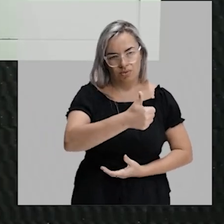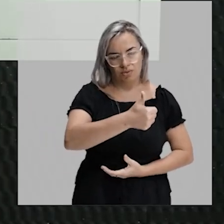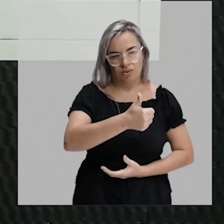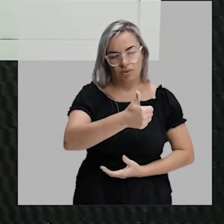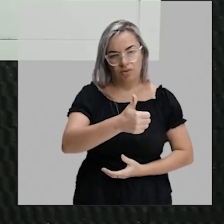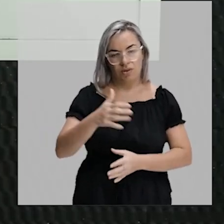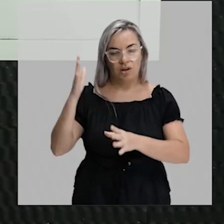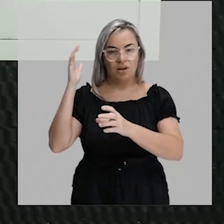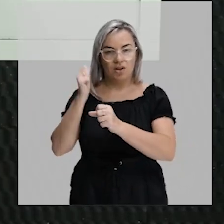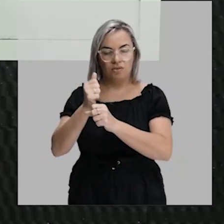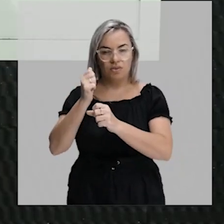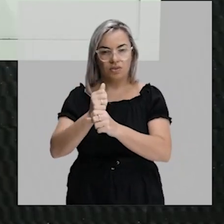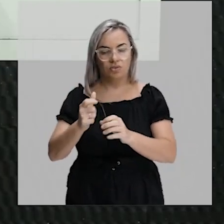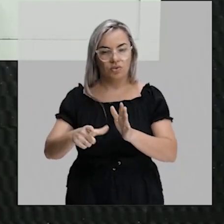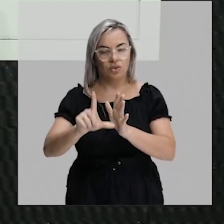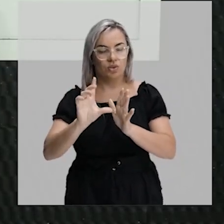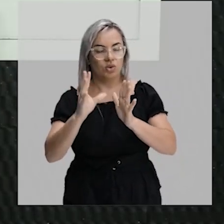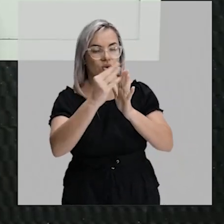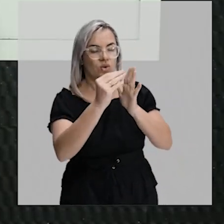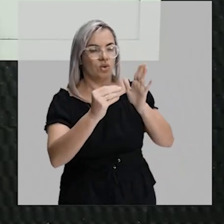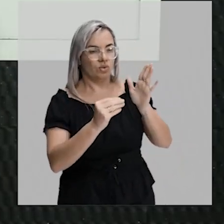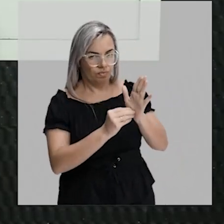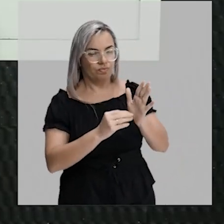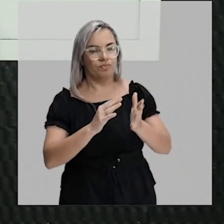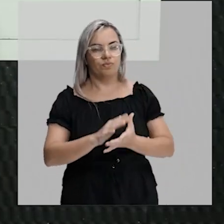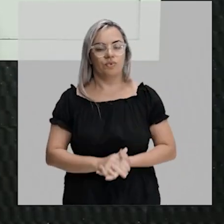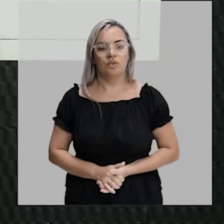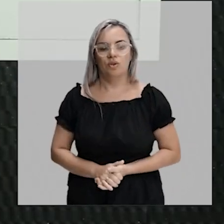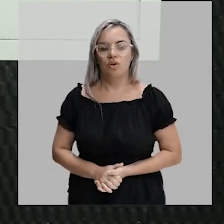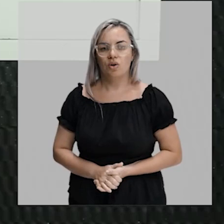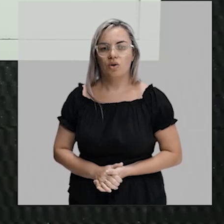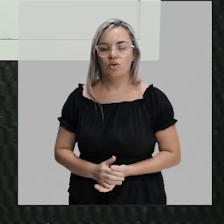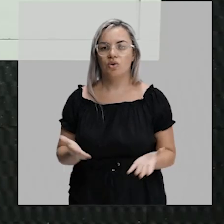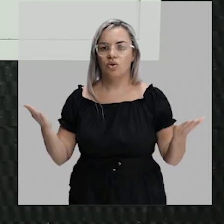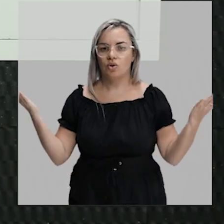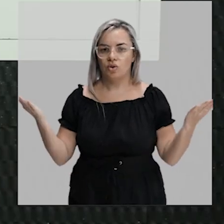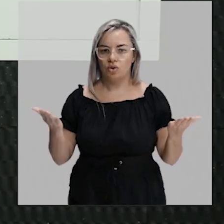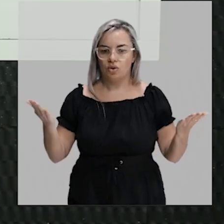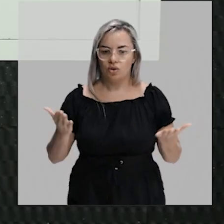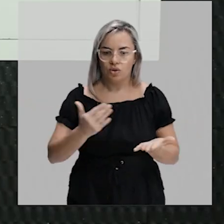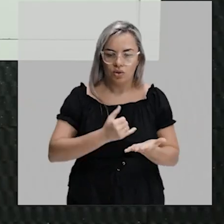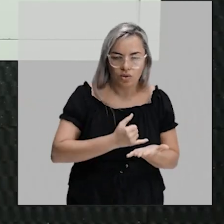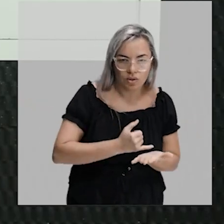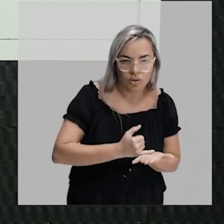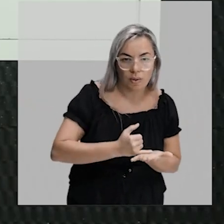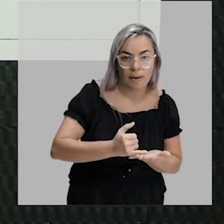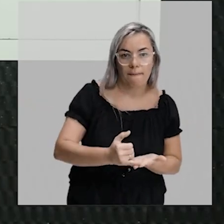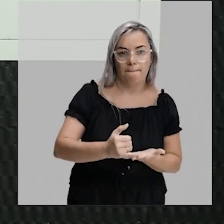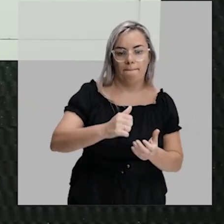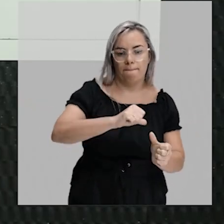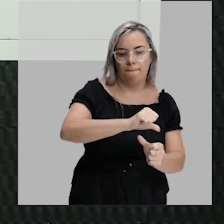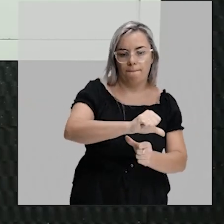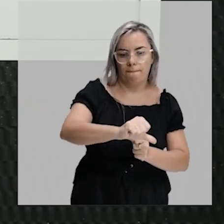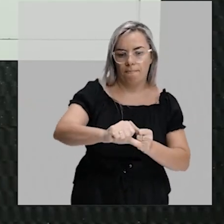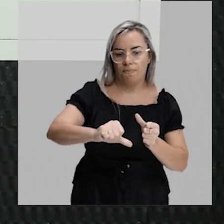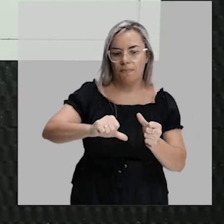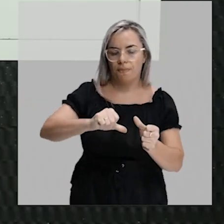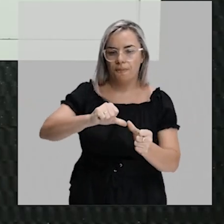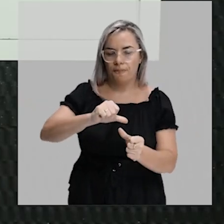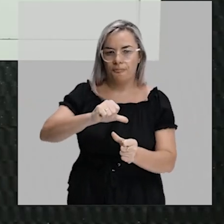da aula passada. Então, nós vamos iniciar a aula de hoje, de fato, falando sobre a transformação